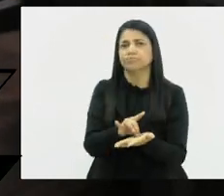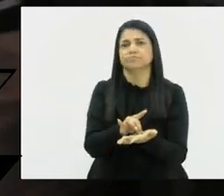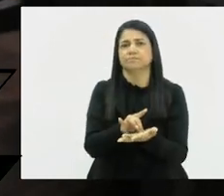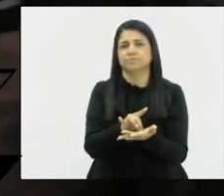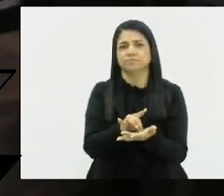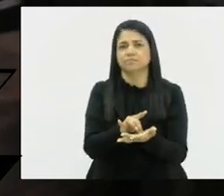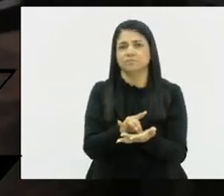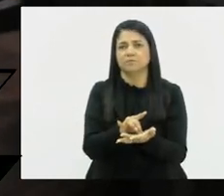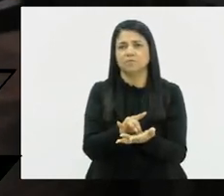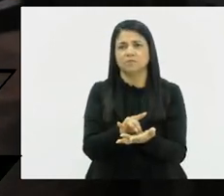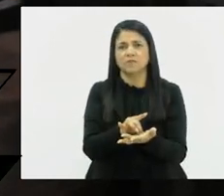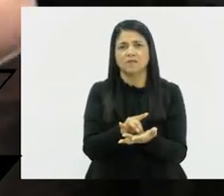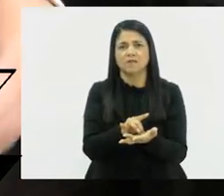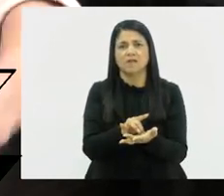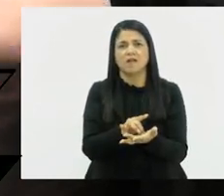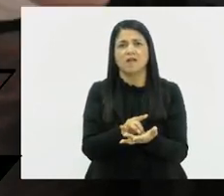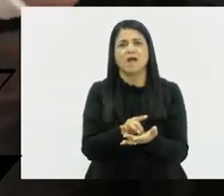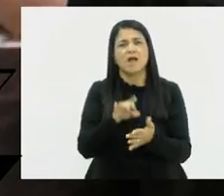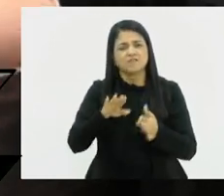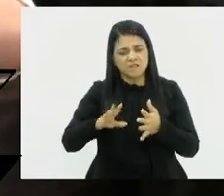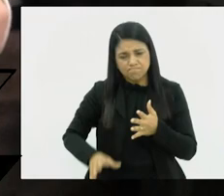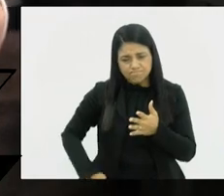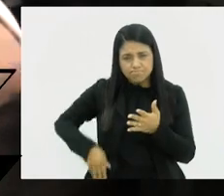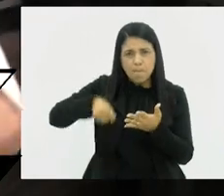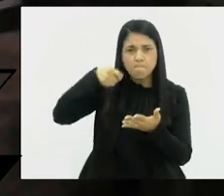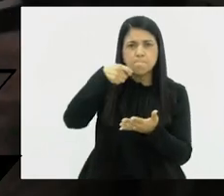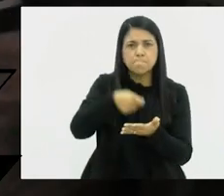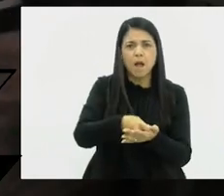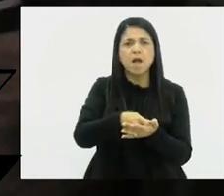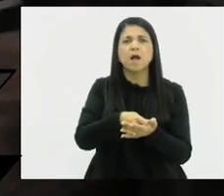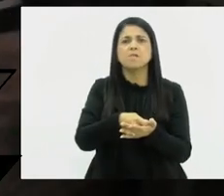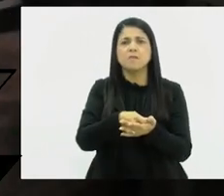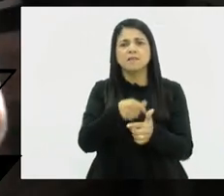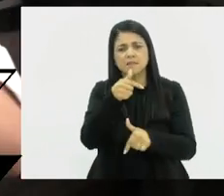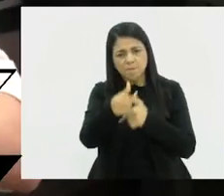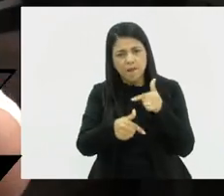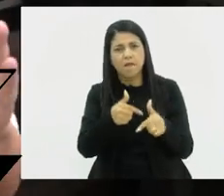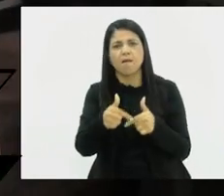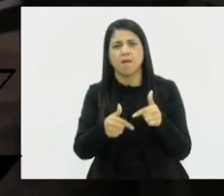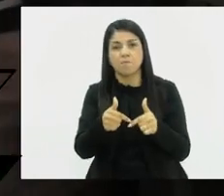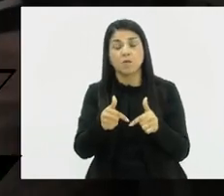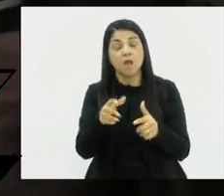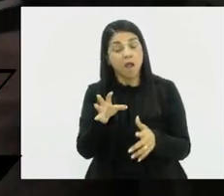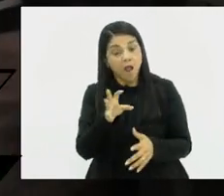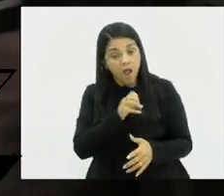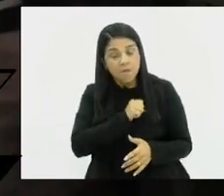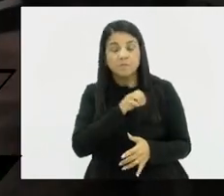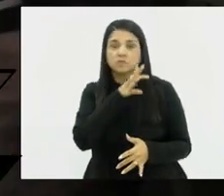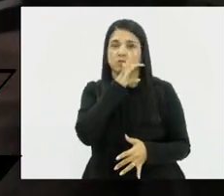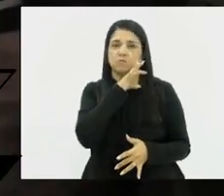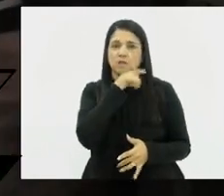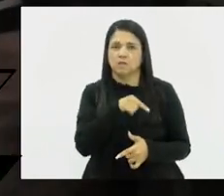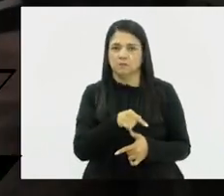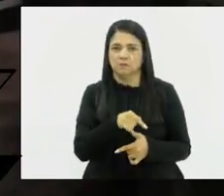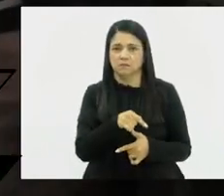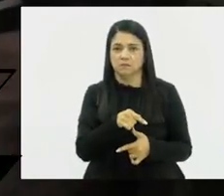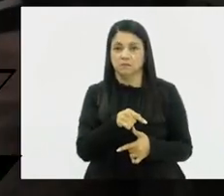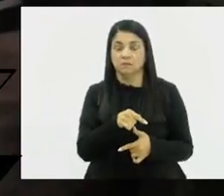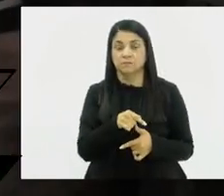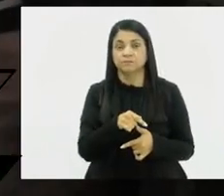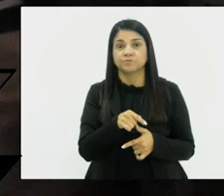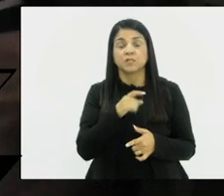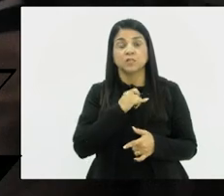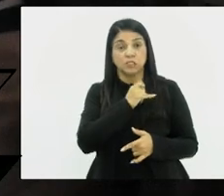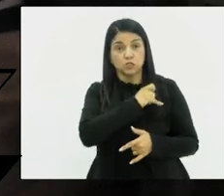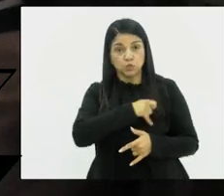E, às vezes, tiram de recursos próprios para poder trabalhar, porque eles realmente amam. Nós temos em